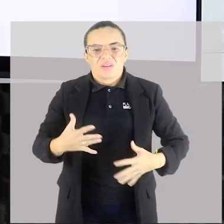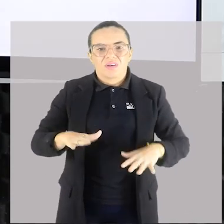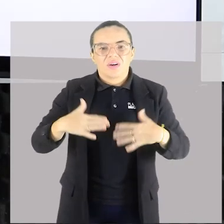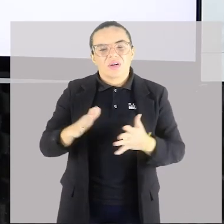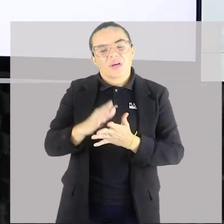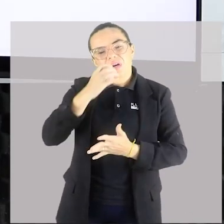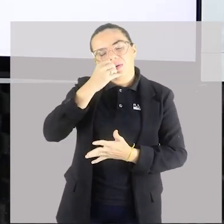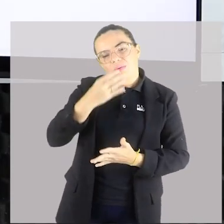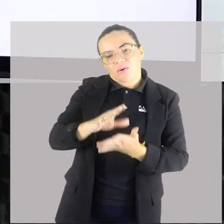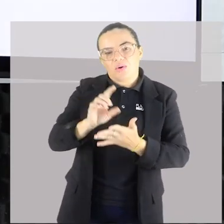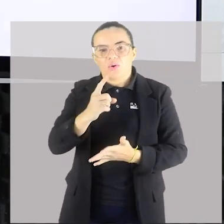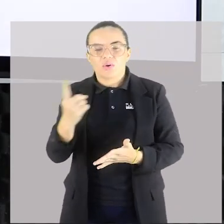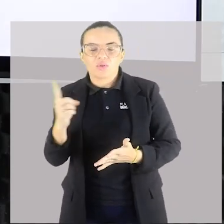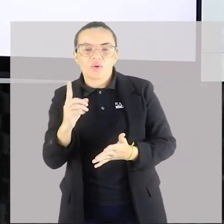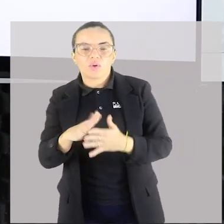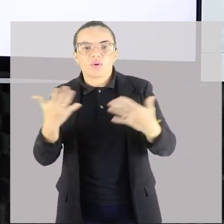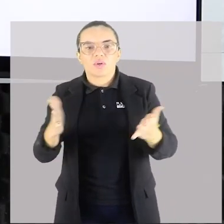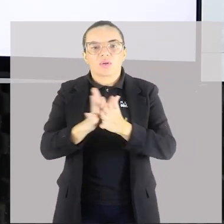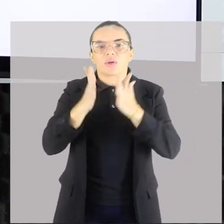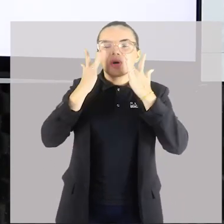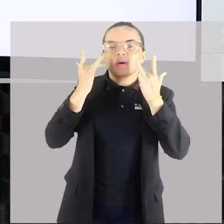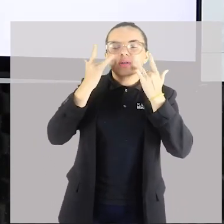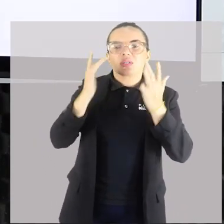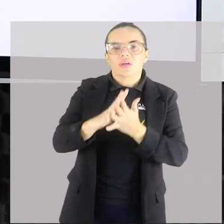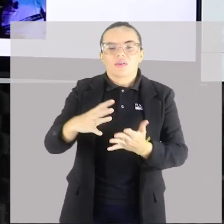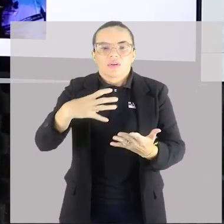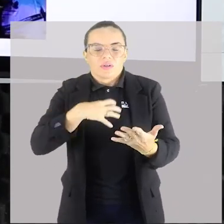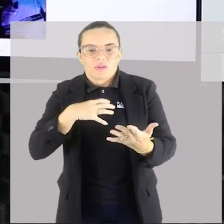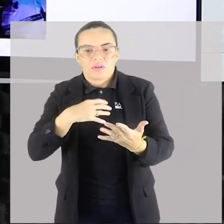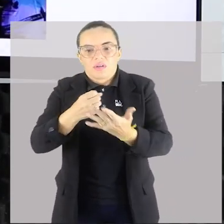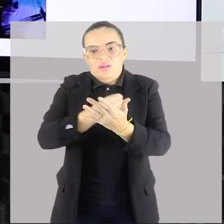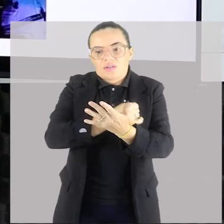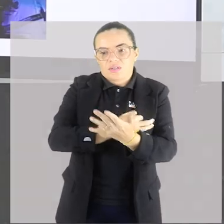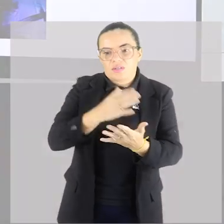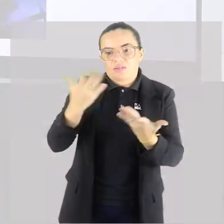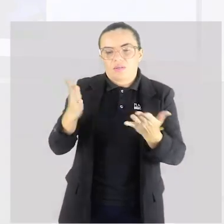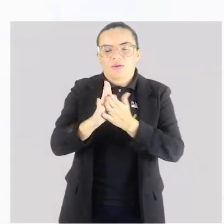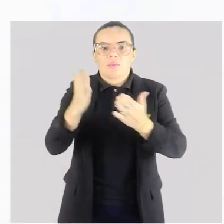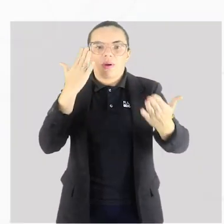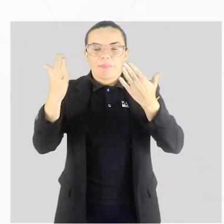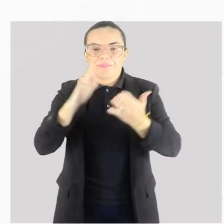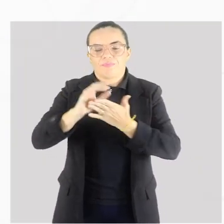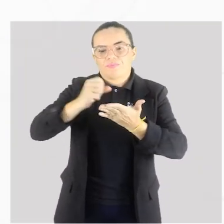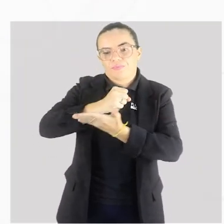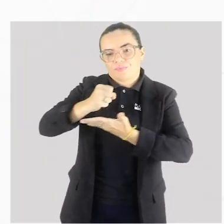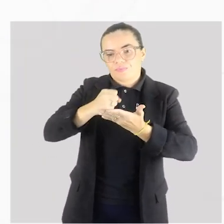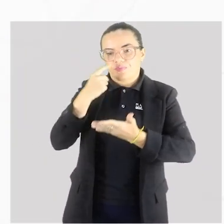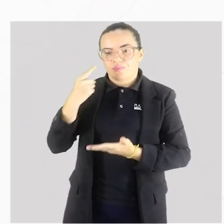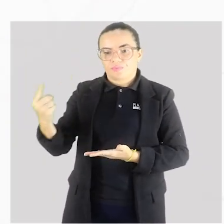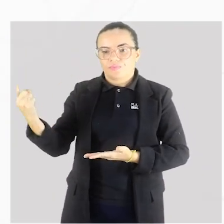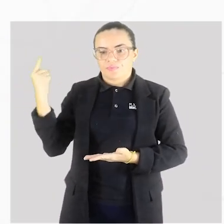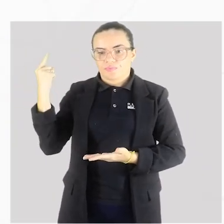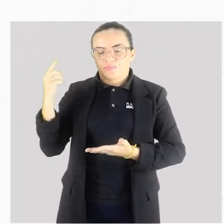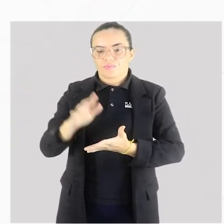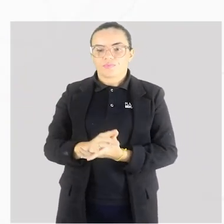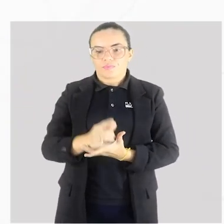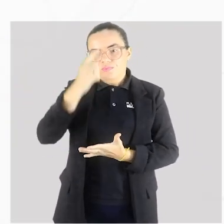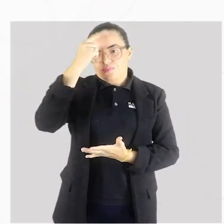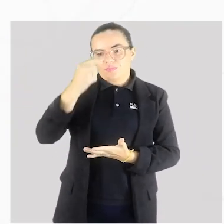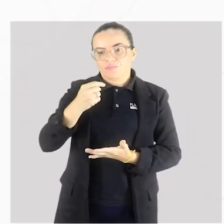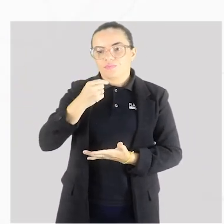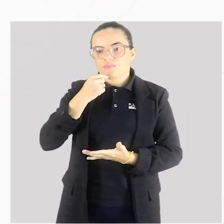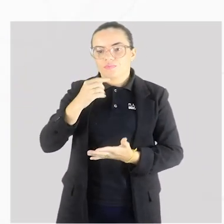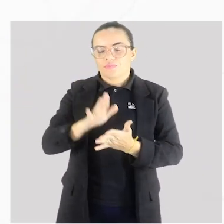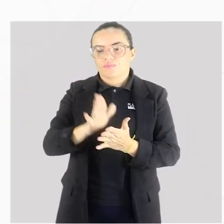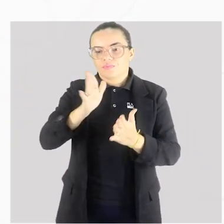hora. Isso é muito de uma base psicológica muito grande. A obra do Franz Kline, eu